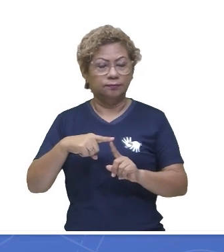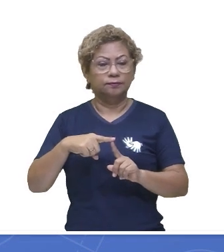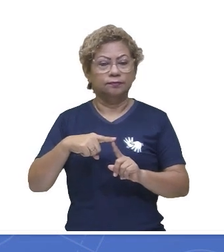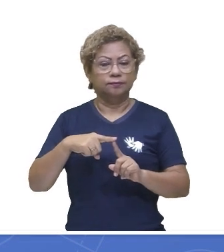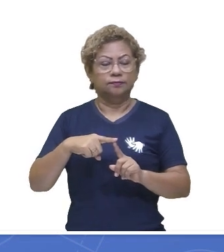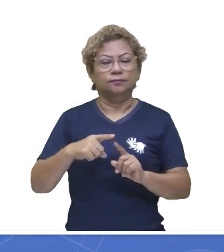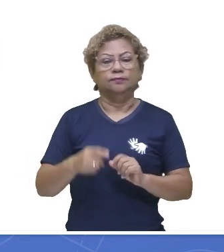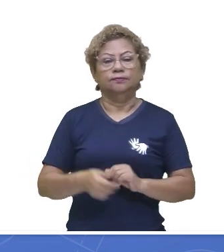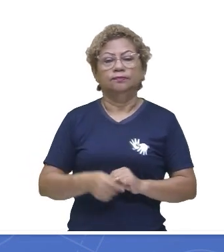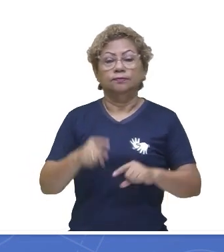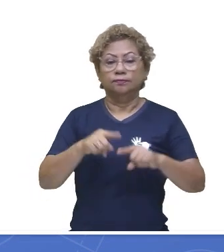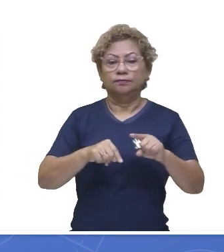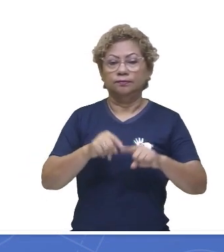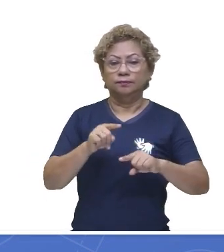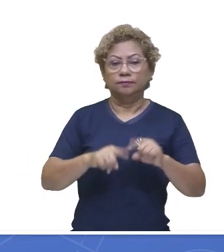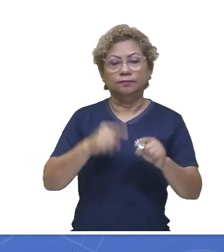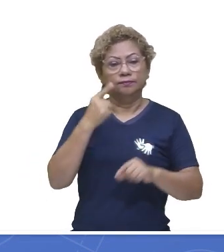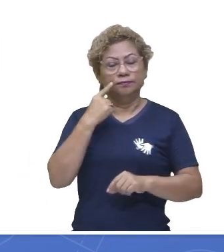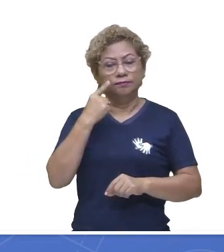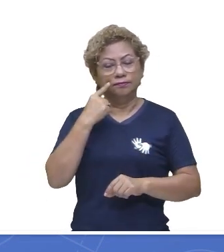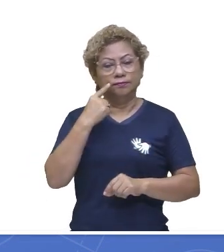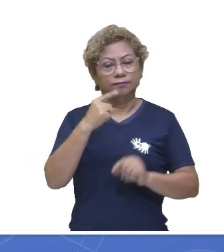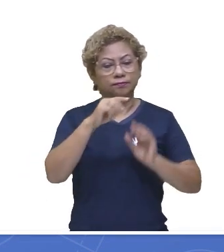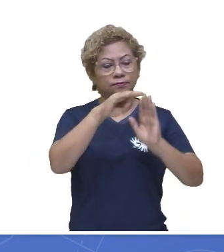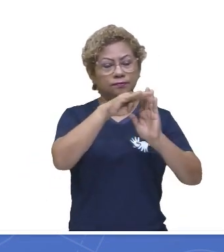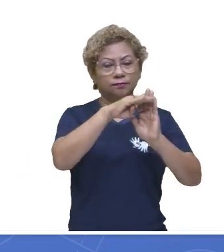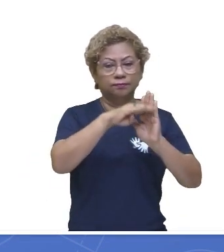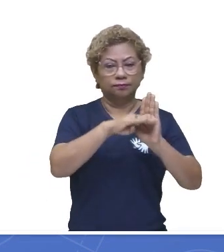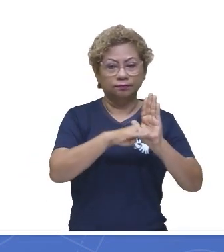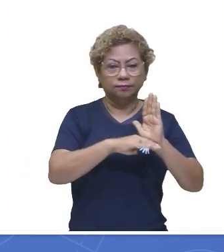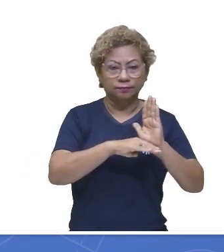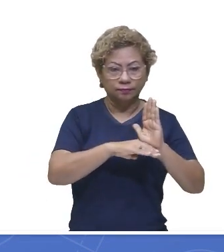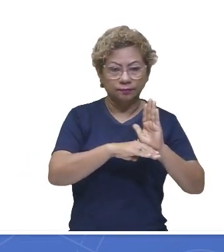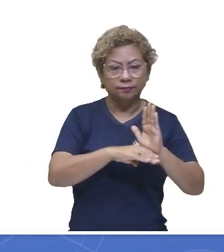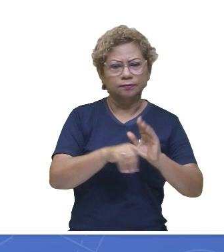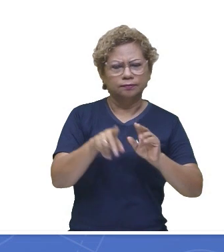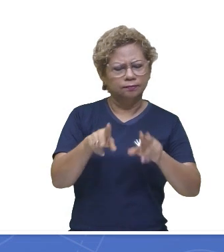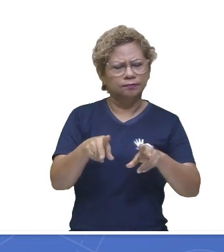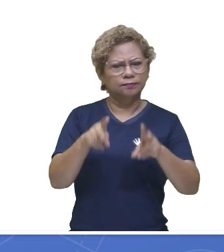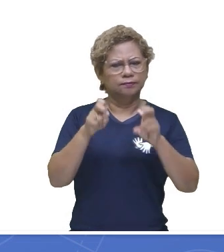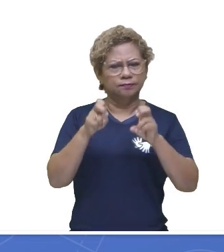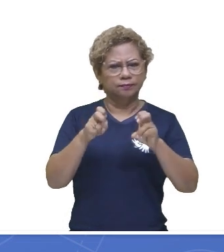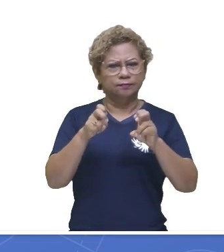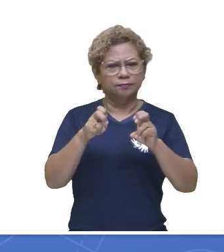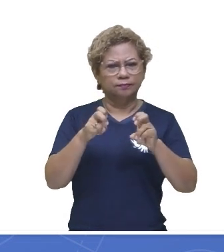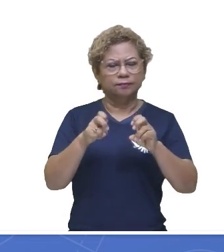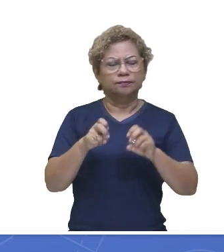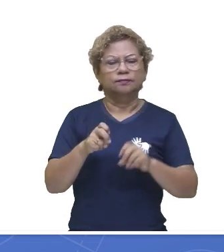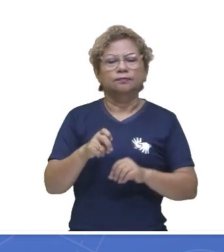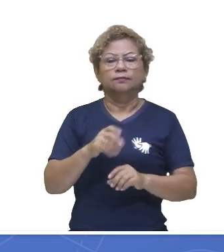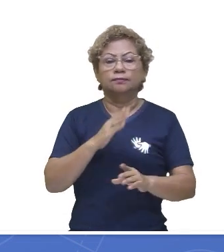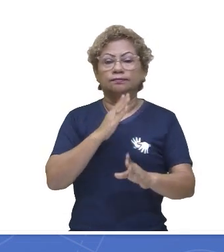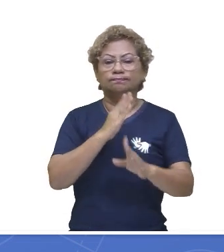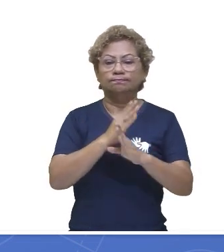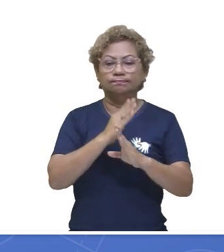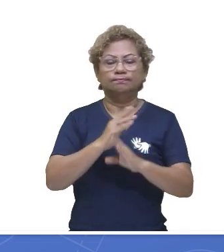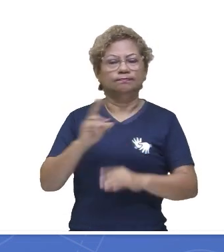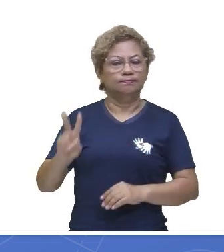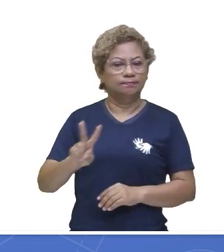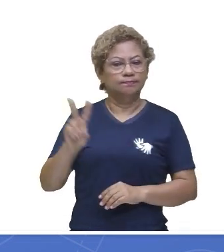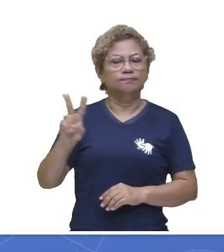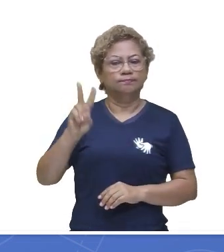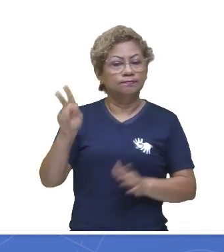encontrar tabelas, né? Se você pesquisar aí na internet ou num livro de física, você vai encontrar tabelas com valores de